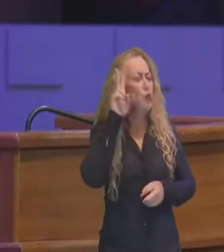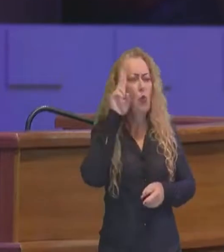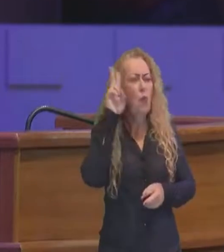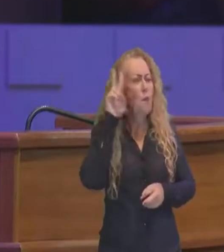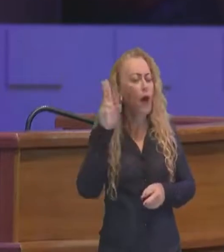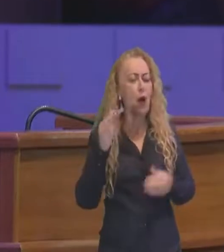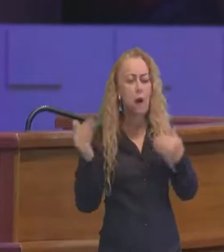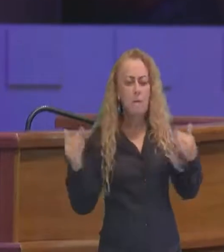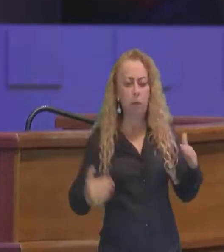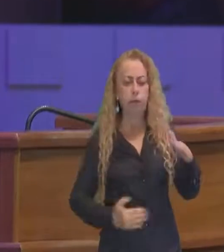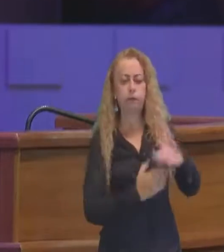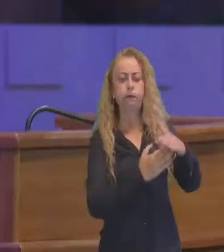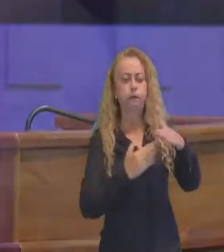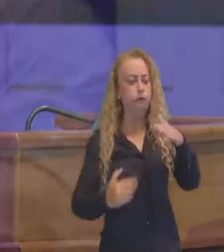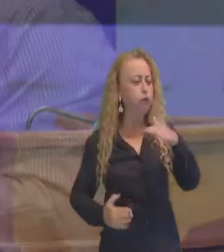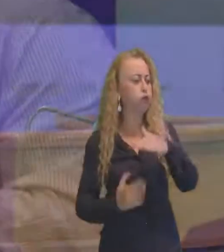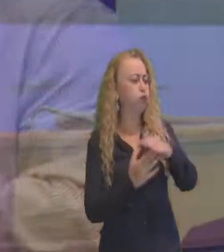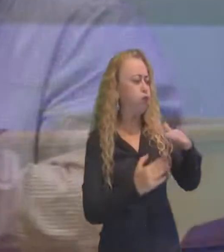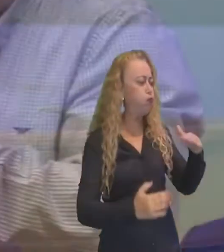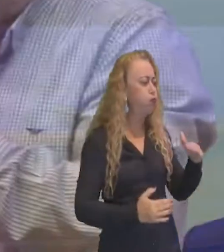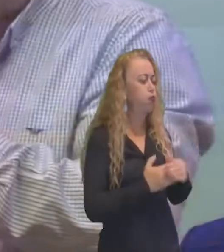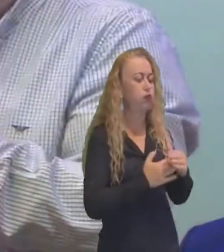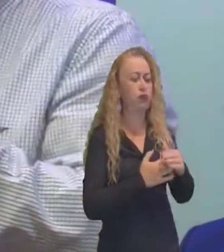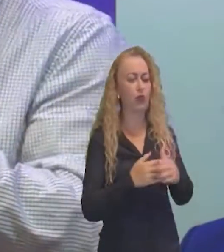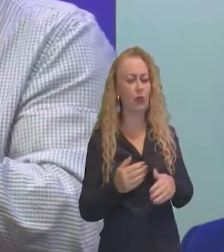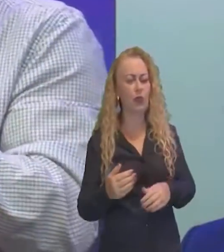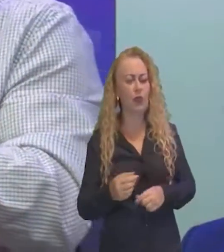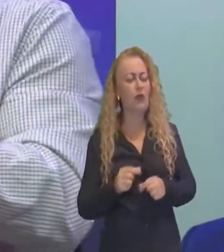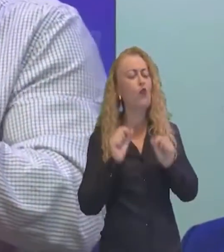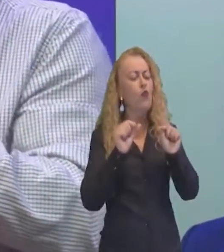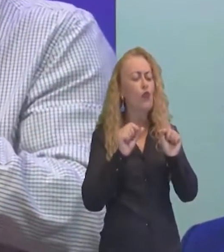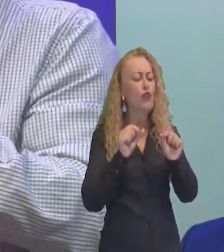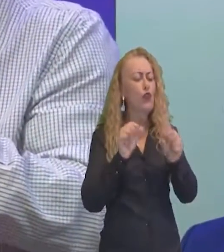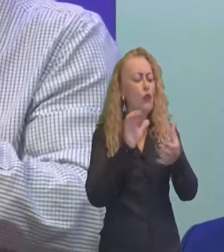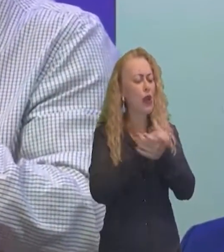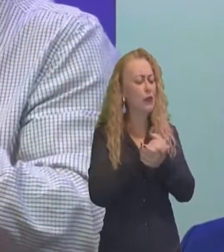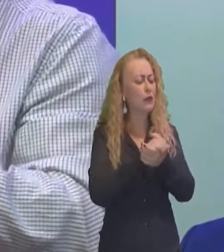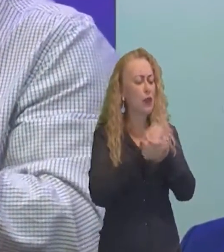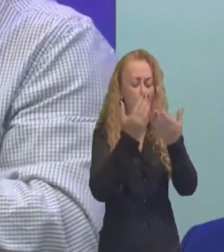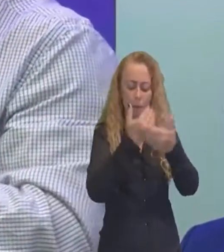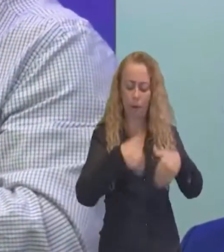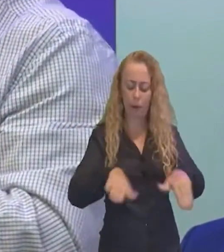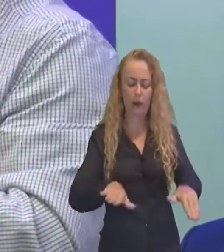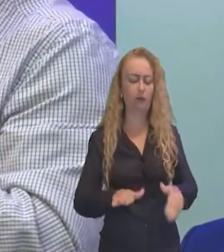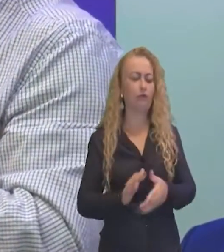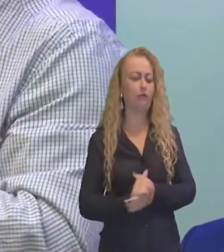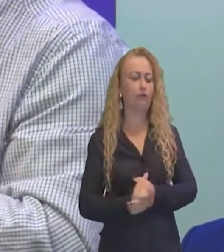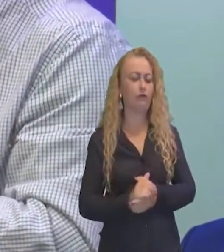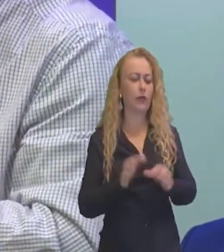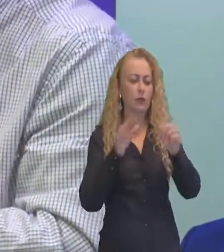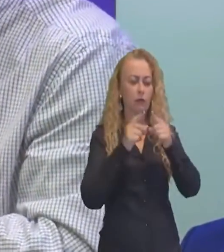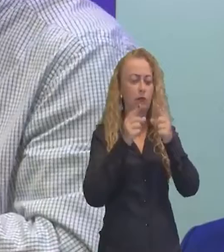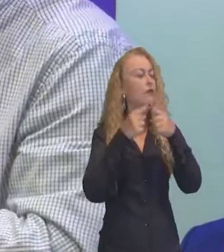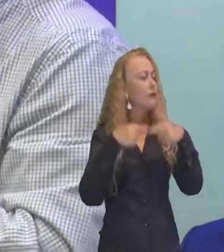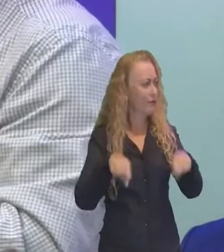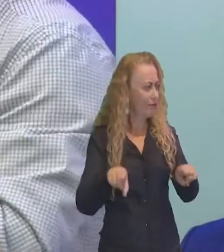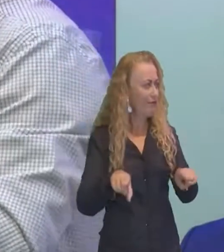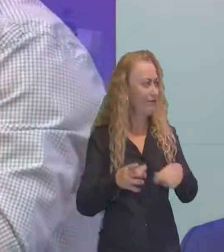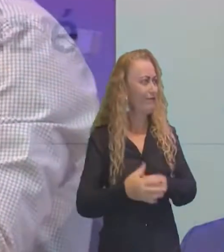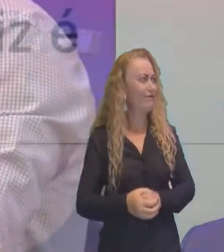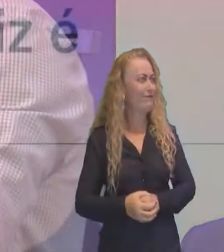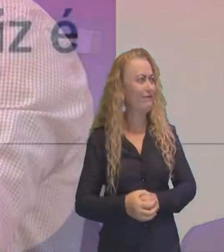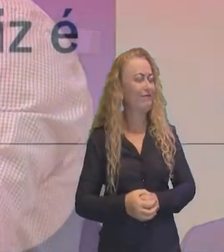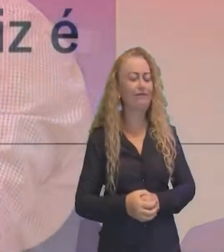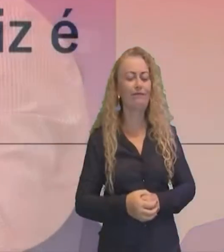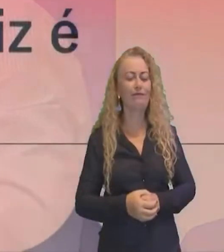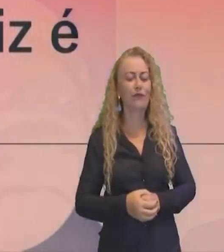grandes obstáculos, os grandes óbices a que um casamento perdure e vá adiante. O